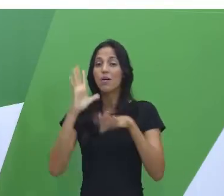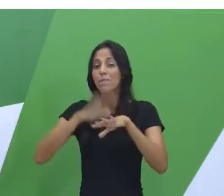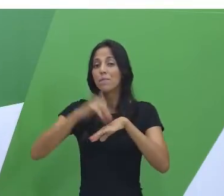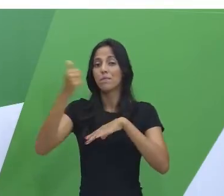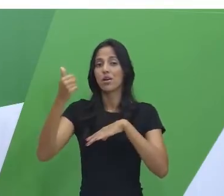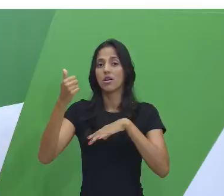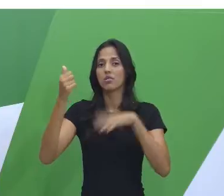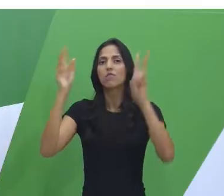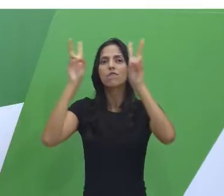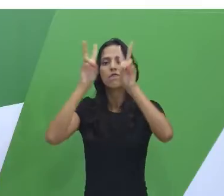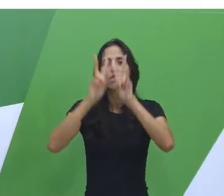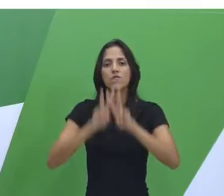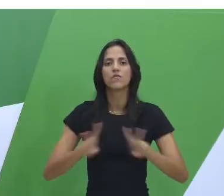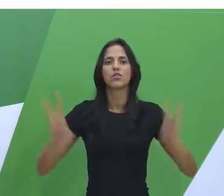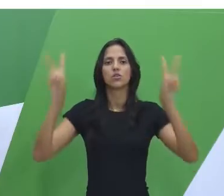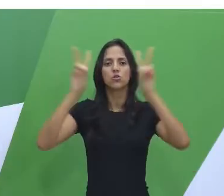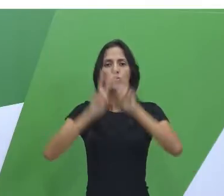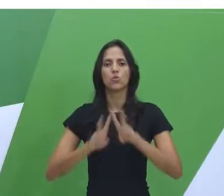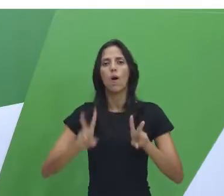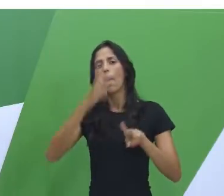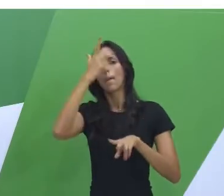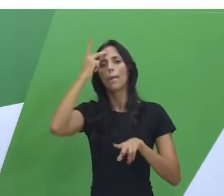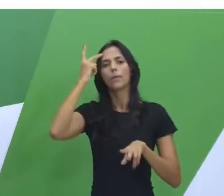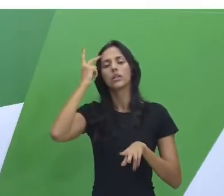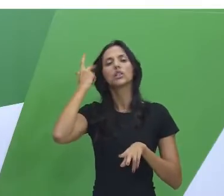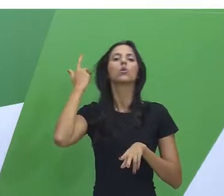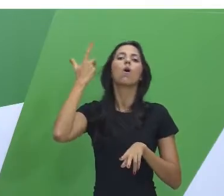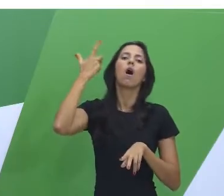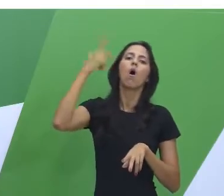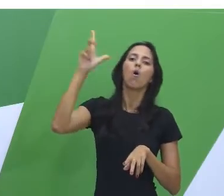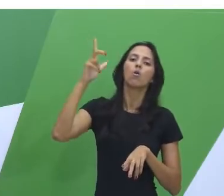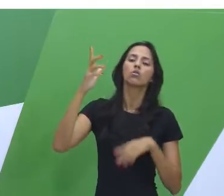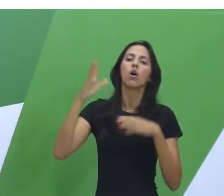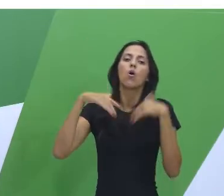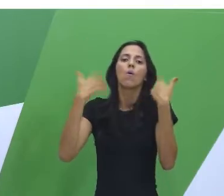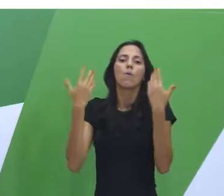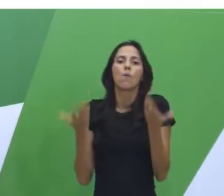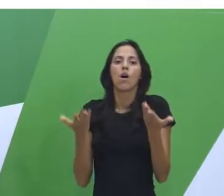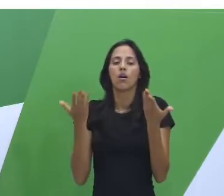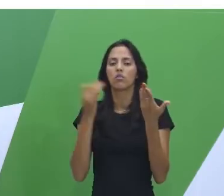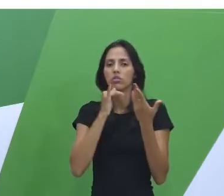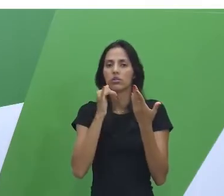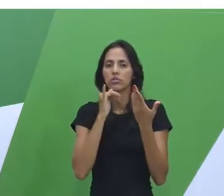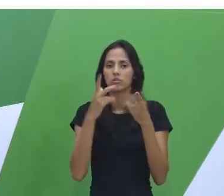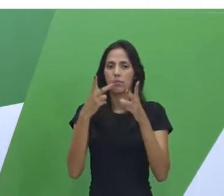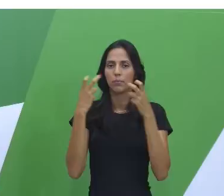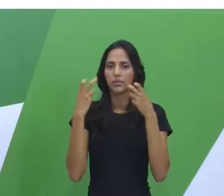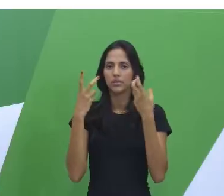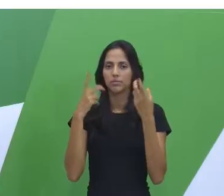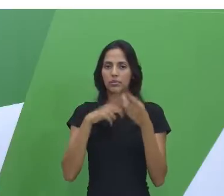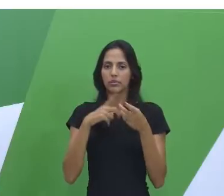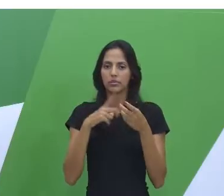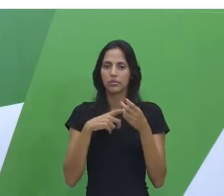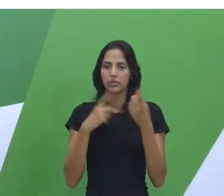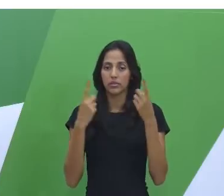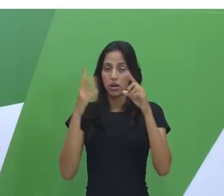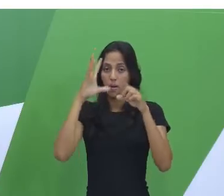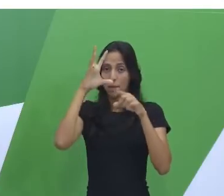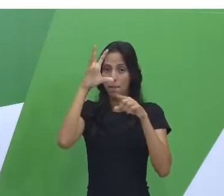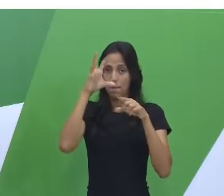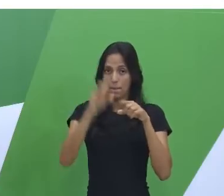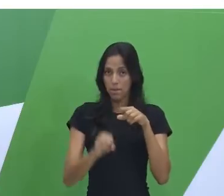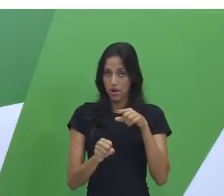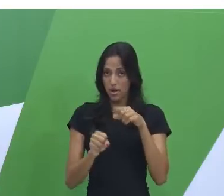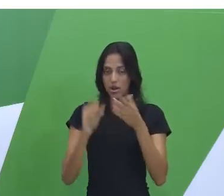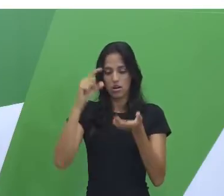melhor visibilidade para o outro. Né? Então, qual seria a menor visibilidade? Seria